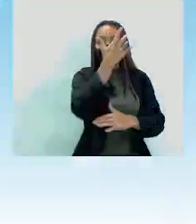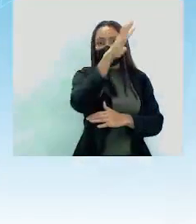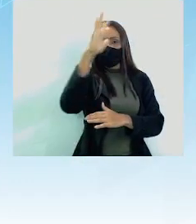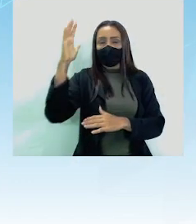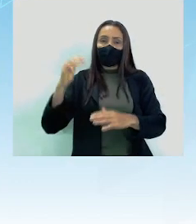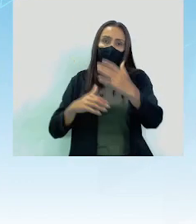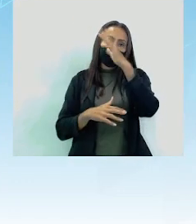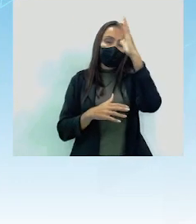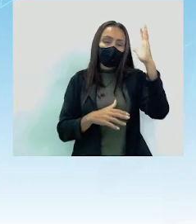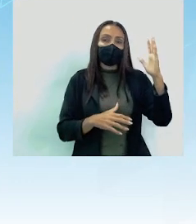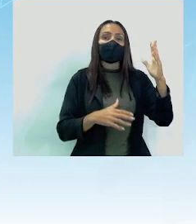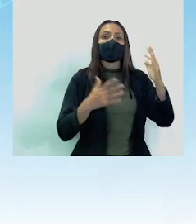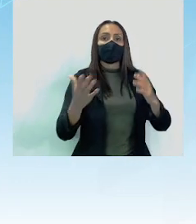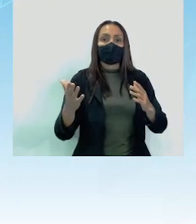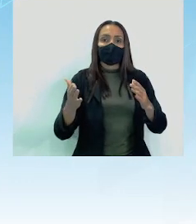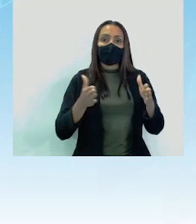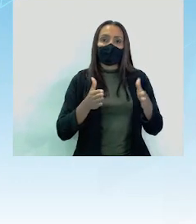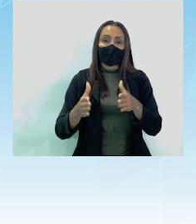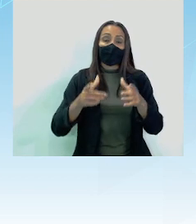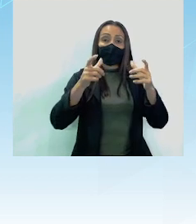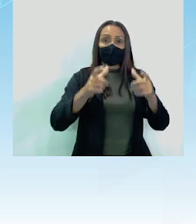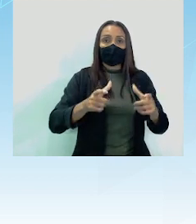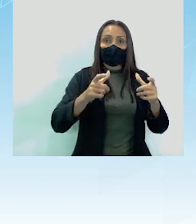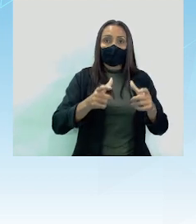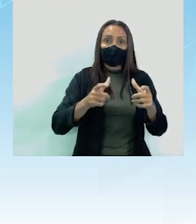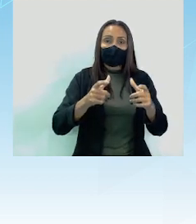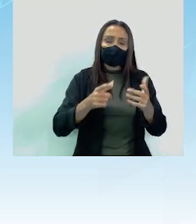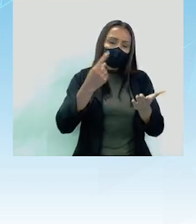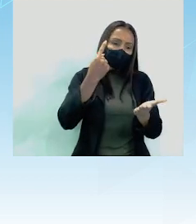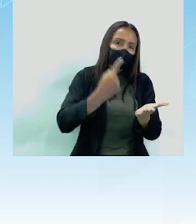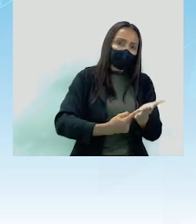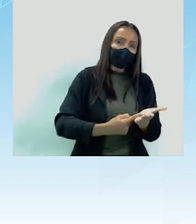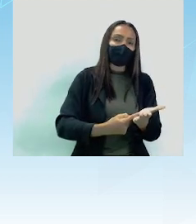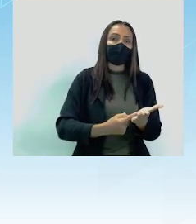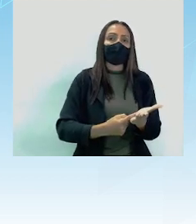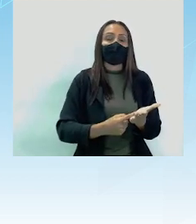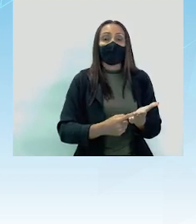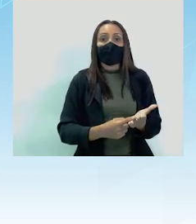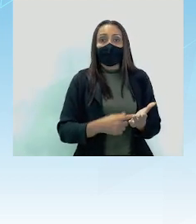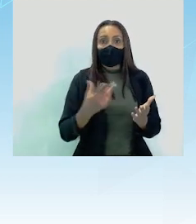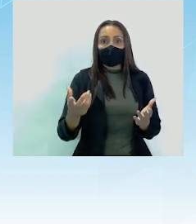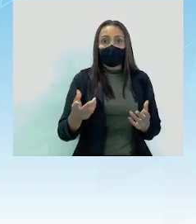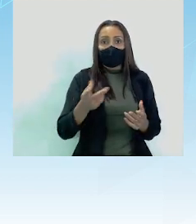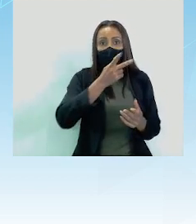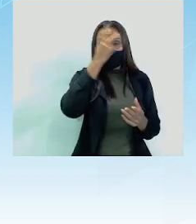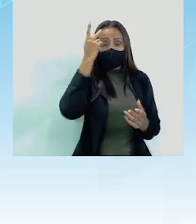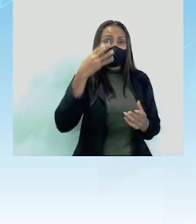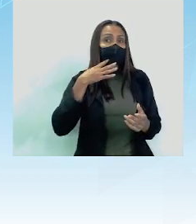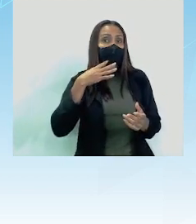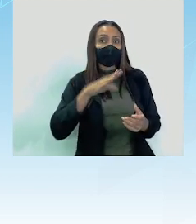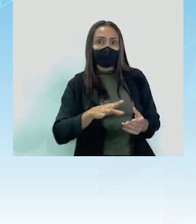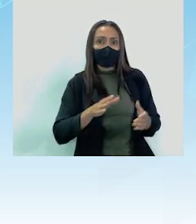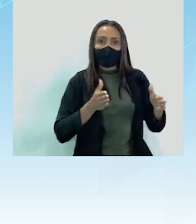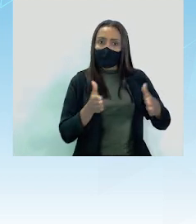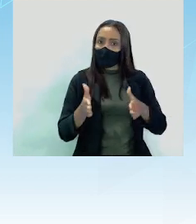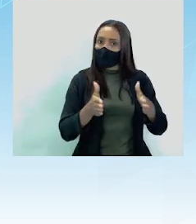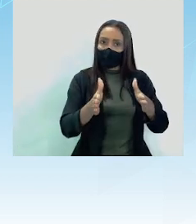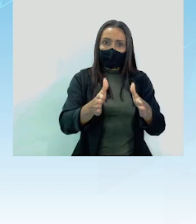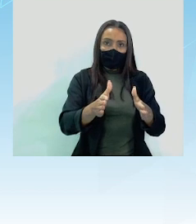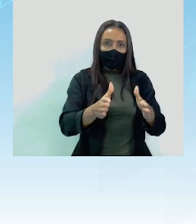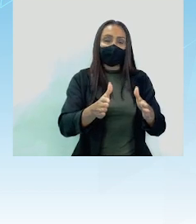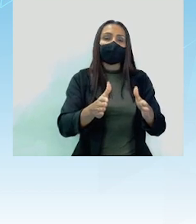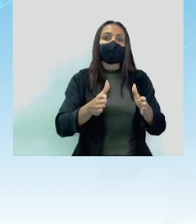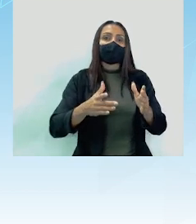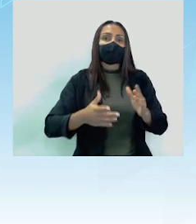no meio da natureza mesmo, com local e tempos definidos. Os participantes, eles não conhecem o percurso, eles não recebem o mapa do percurso